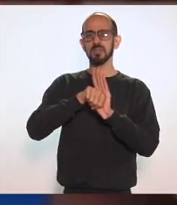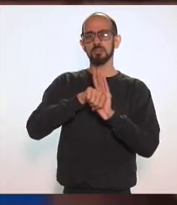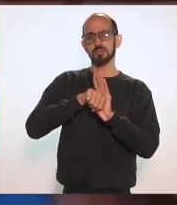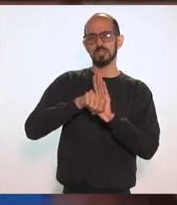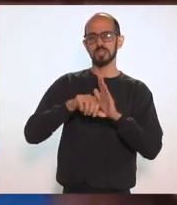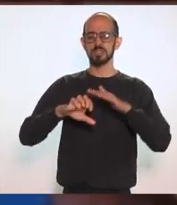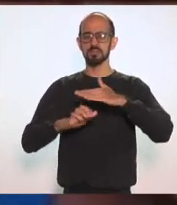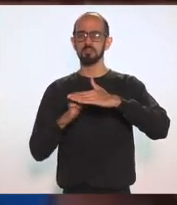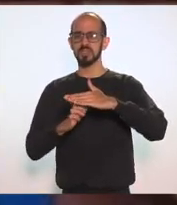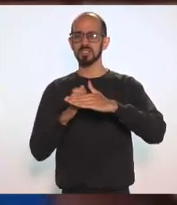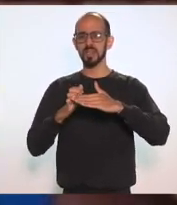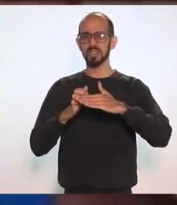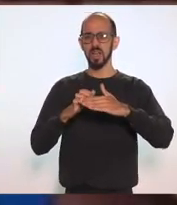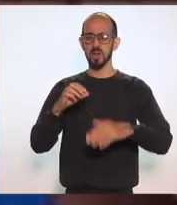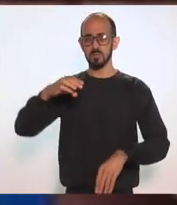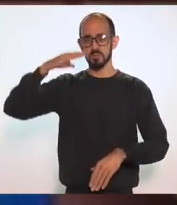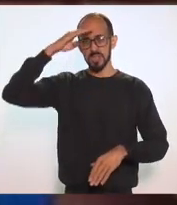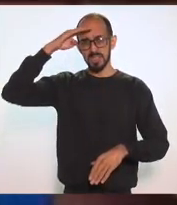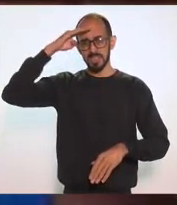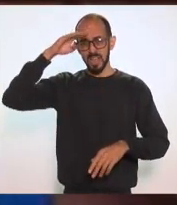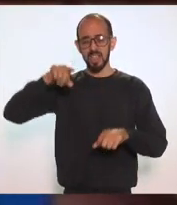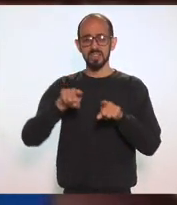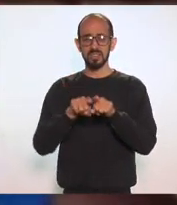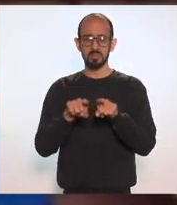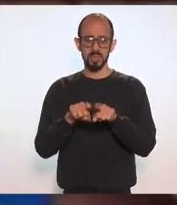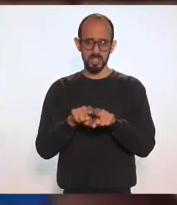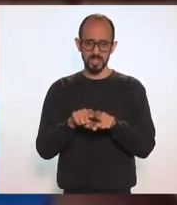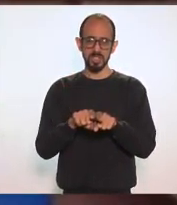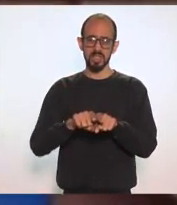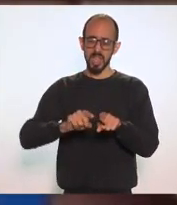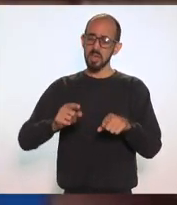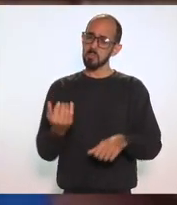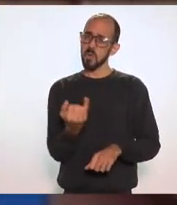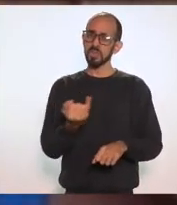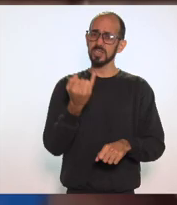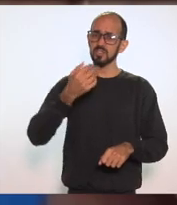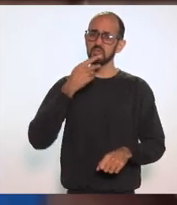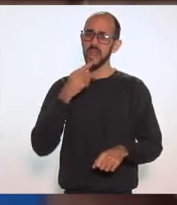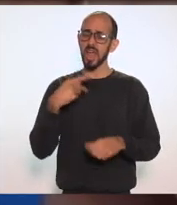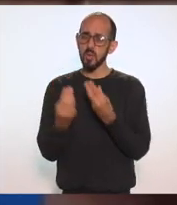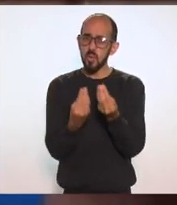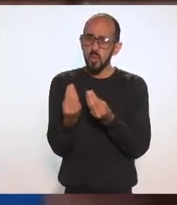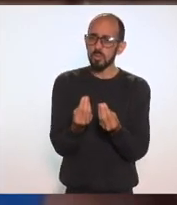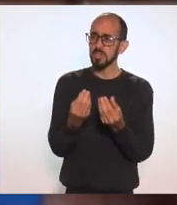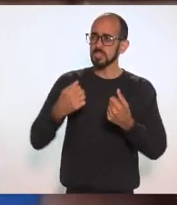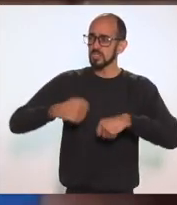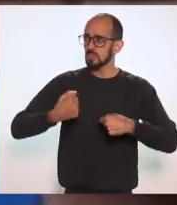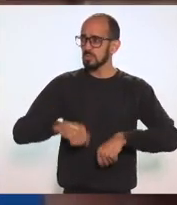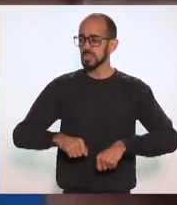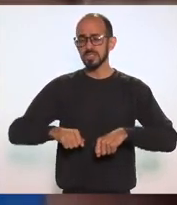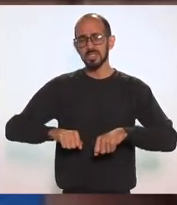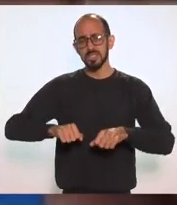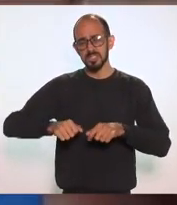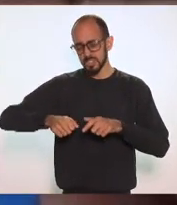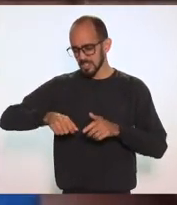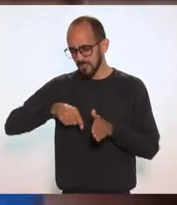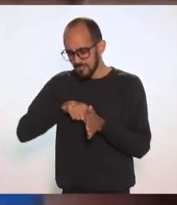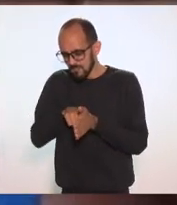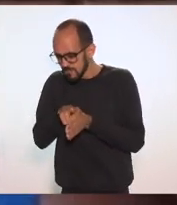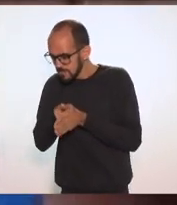Brasil. É importante dizer o quanto, né, essas violações precisam ser apuradas. Eu sou alguém que sempre